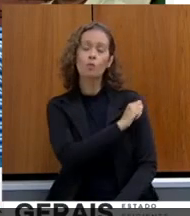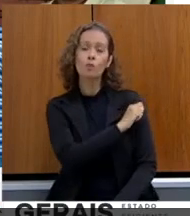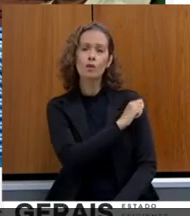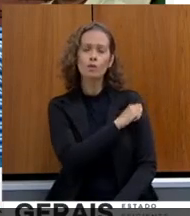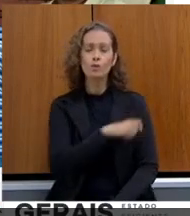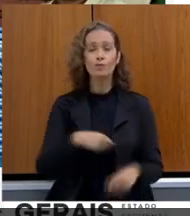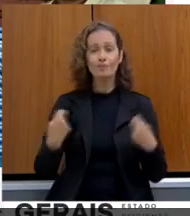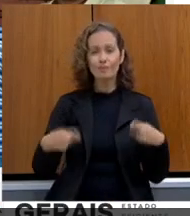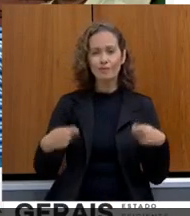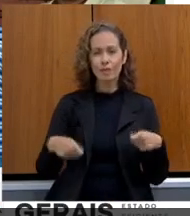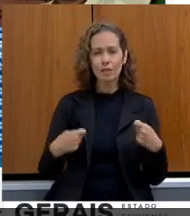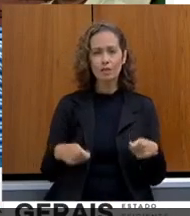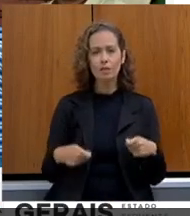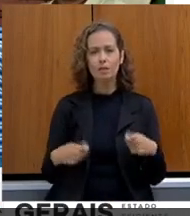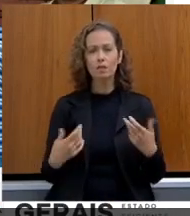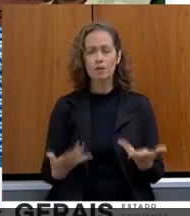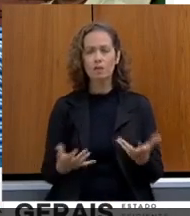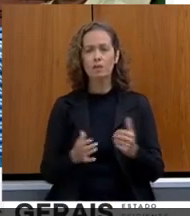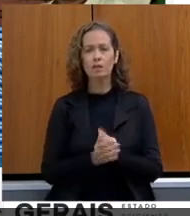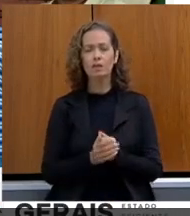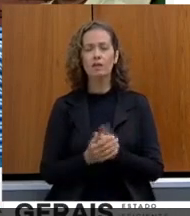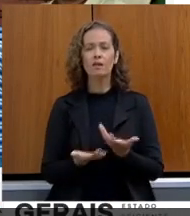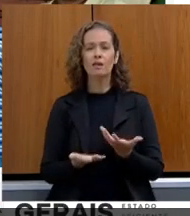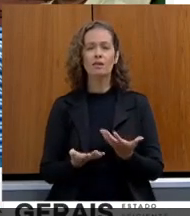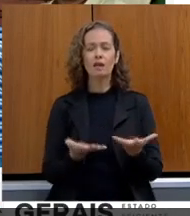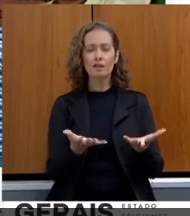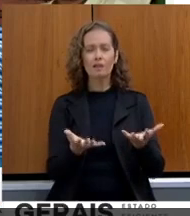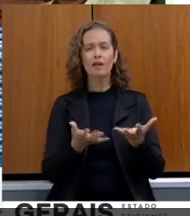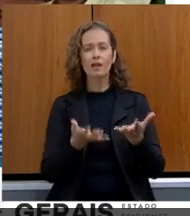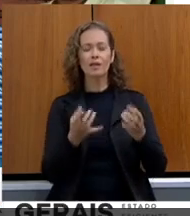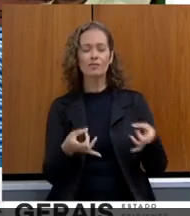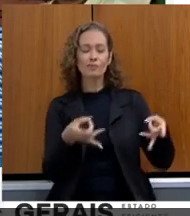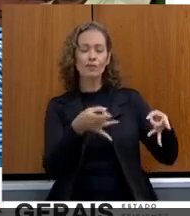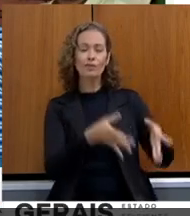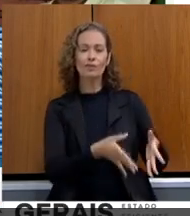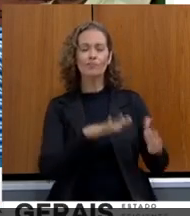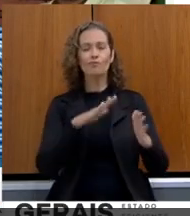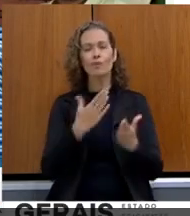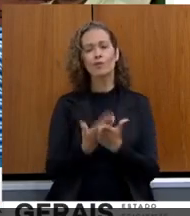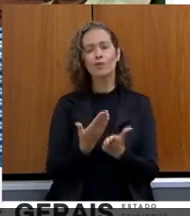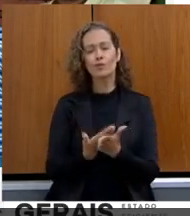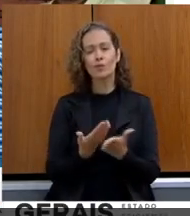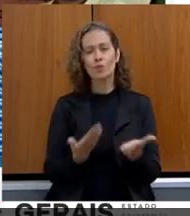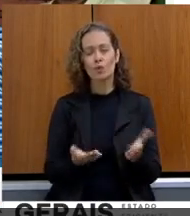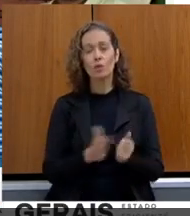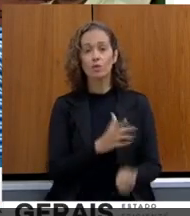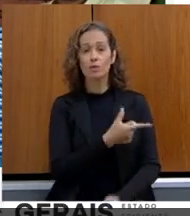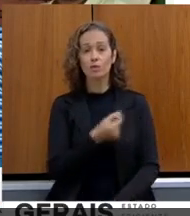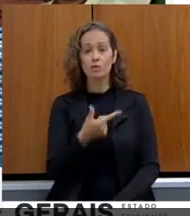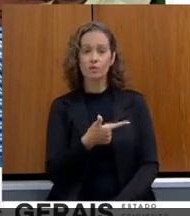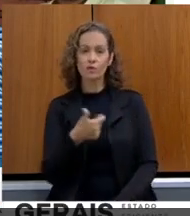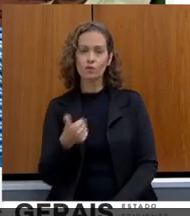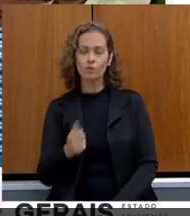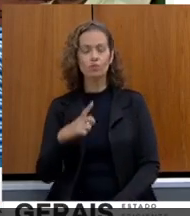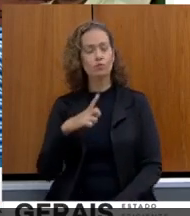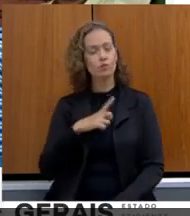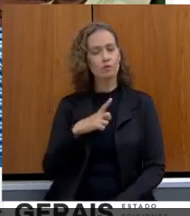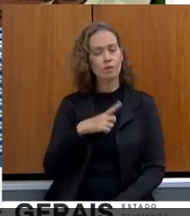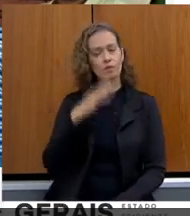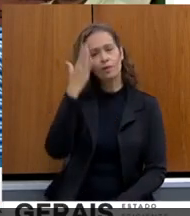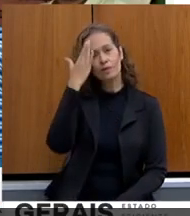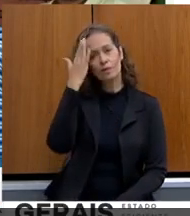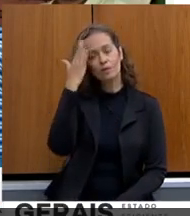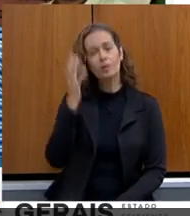que está em vias de abandonar no ano de 2021 tivemos esse retorno é